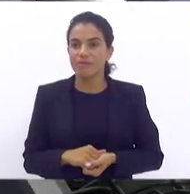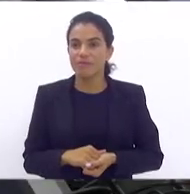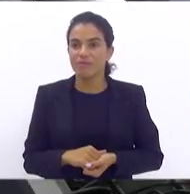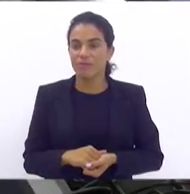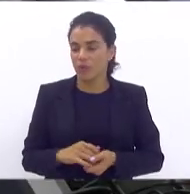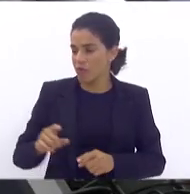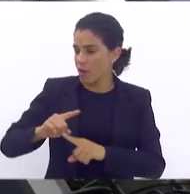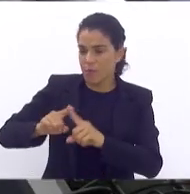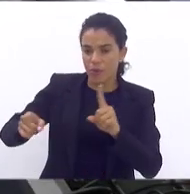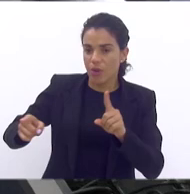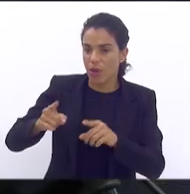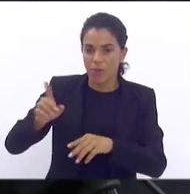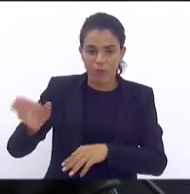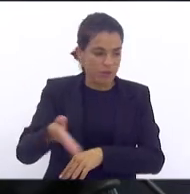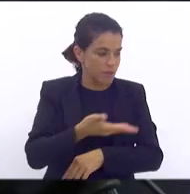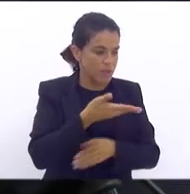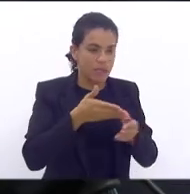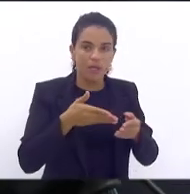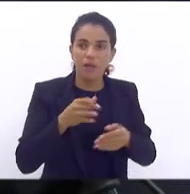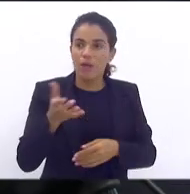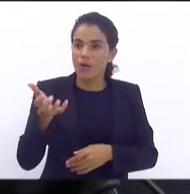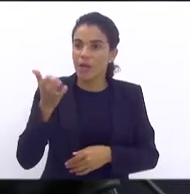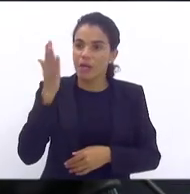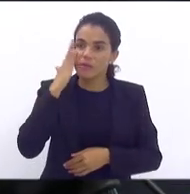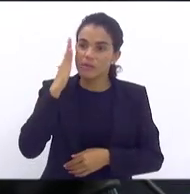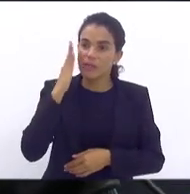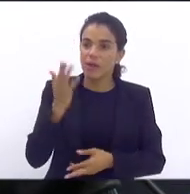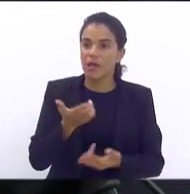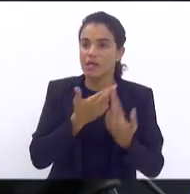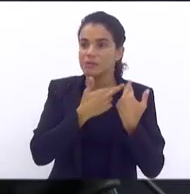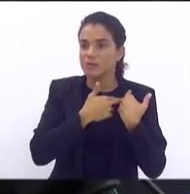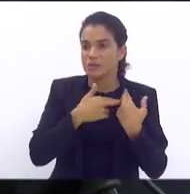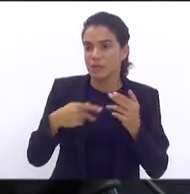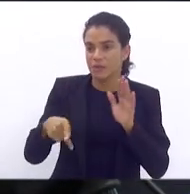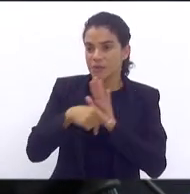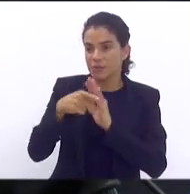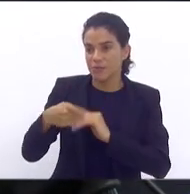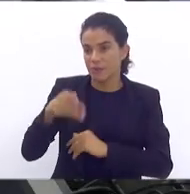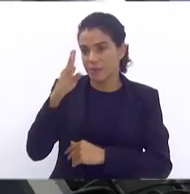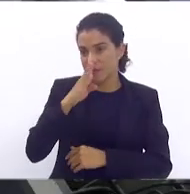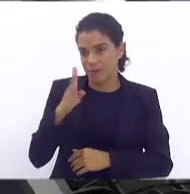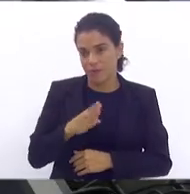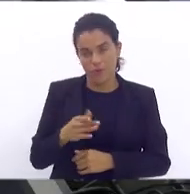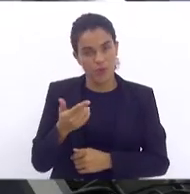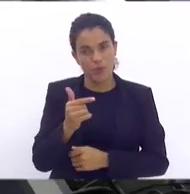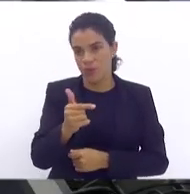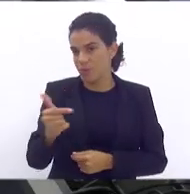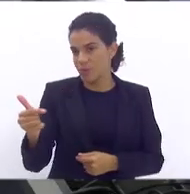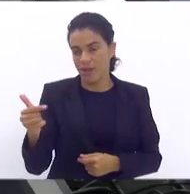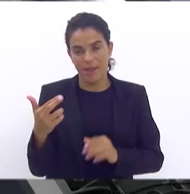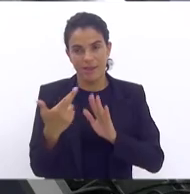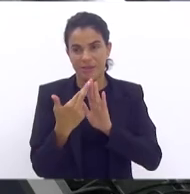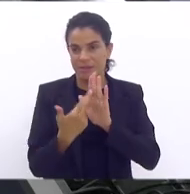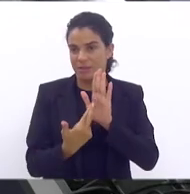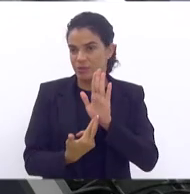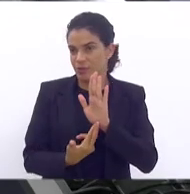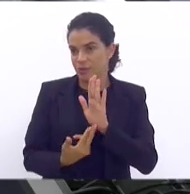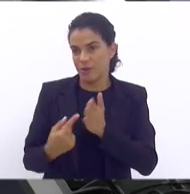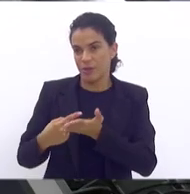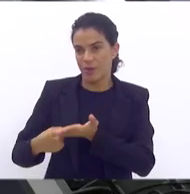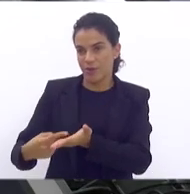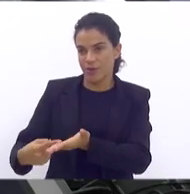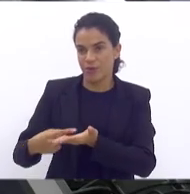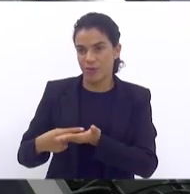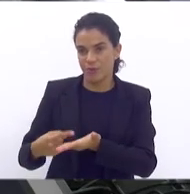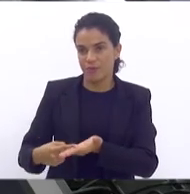pedir que ela vá passar. A gente só quer que haja um responsável nacional. Mas não existe essa previsão dentro da Convenção das Nações Unidas